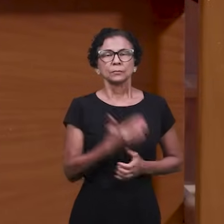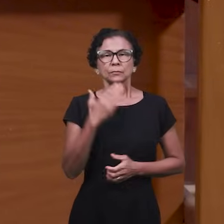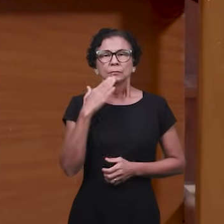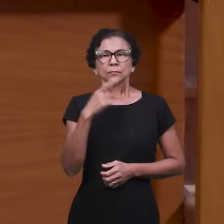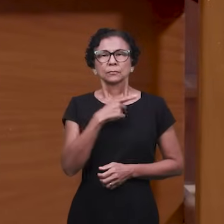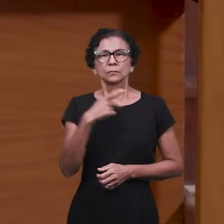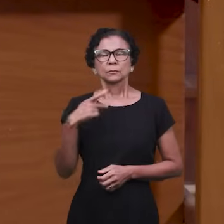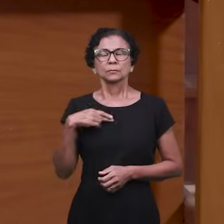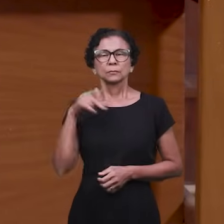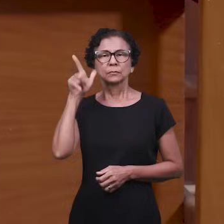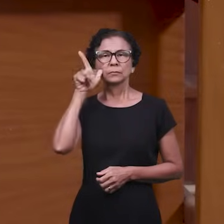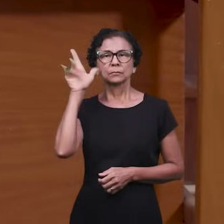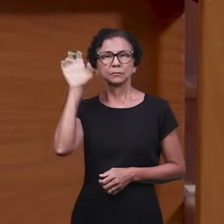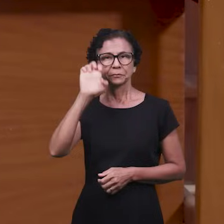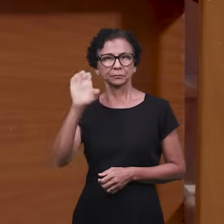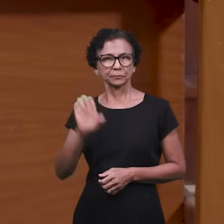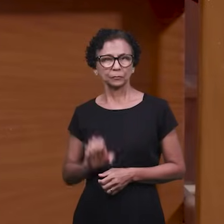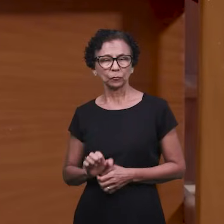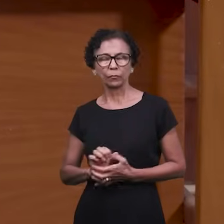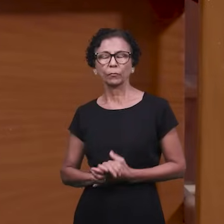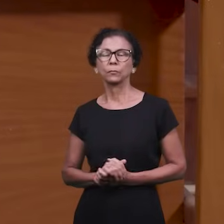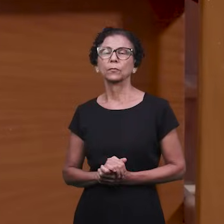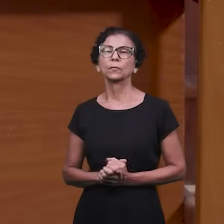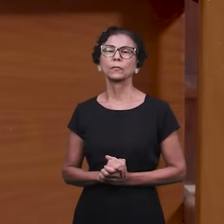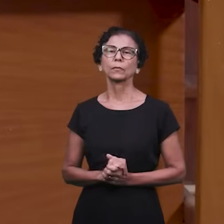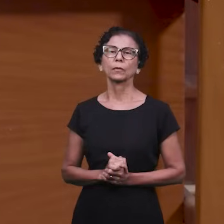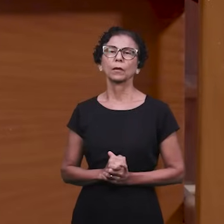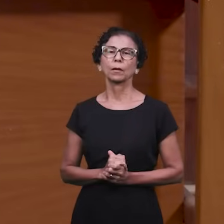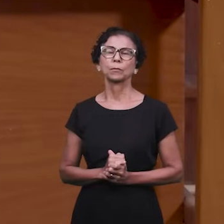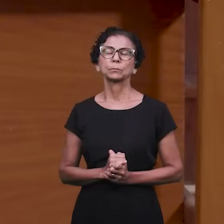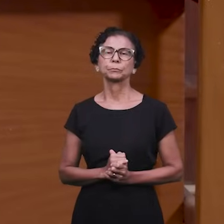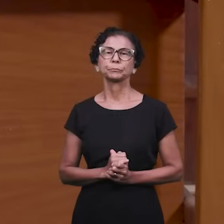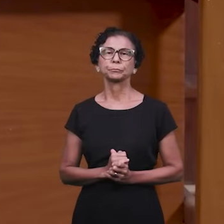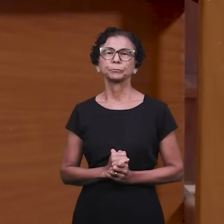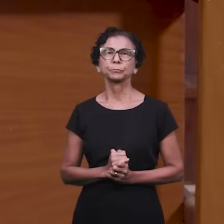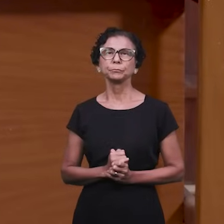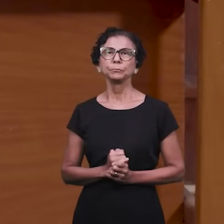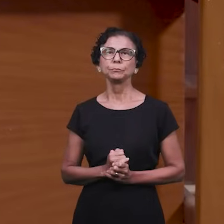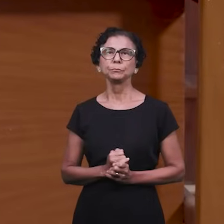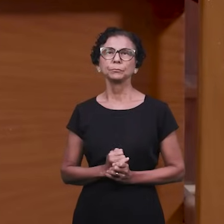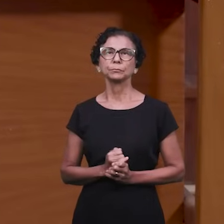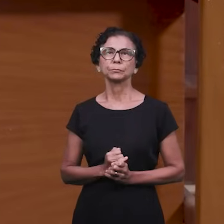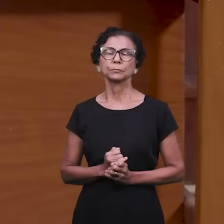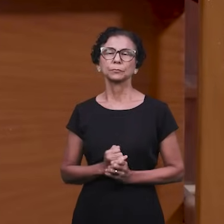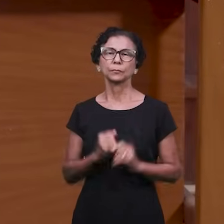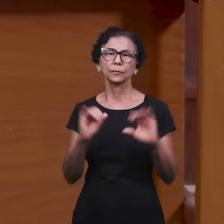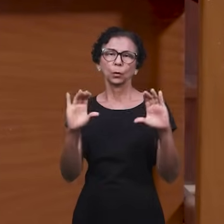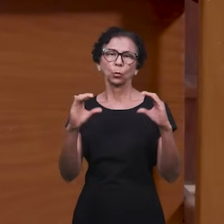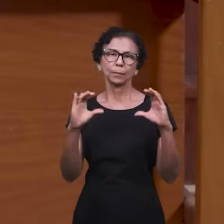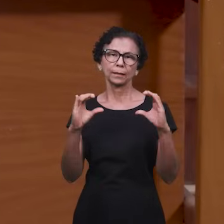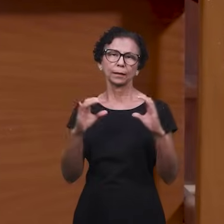estivesse fazendo uma abordagem acerca da situação do